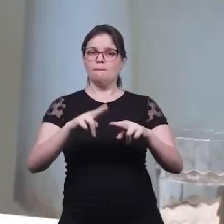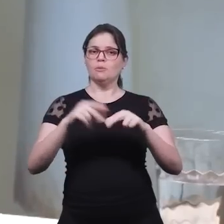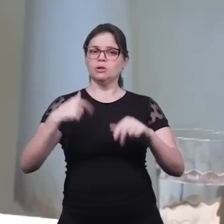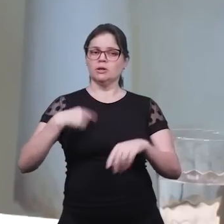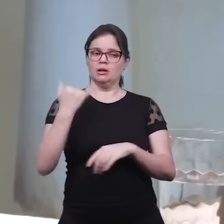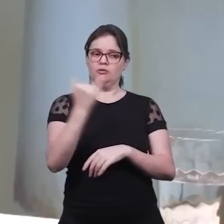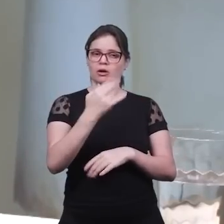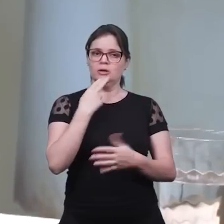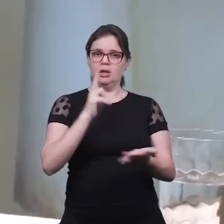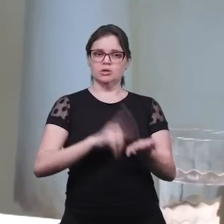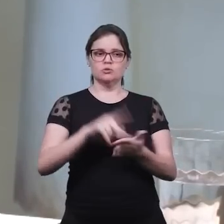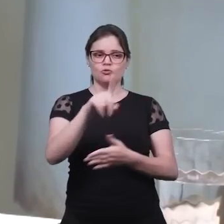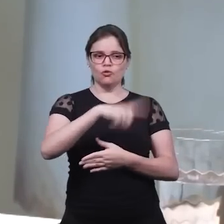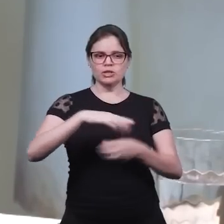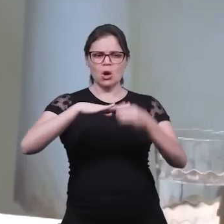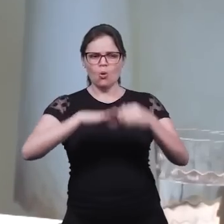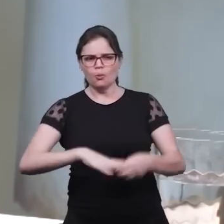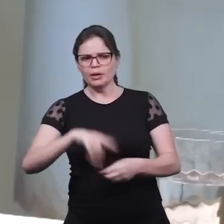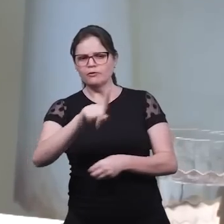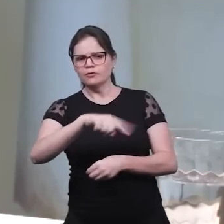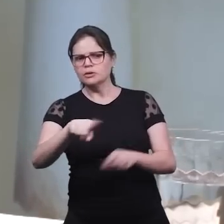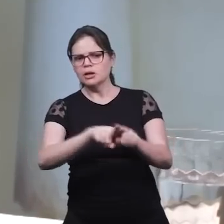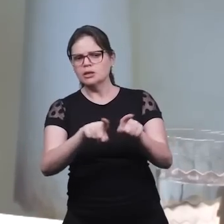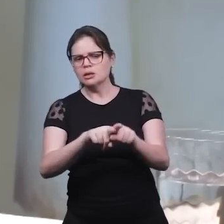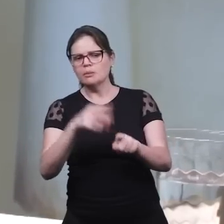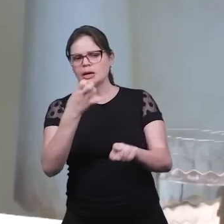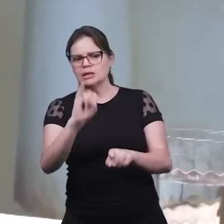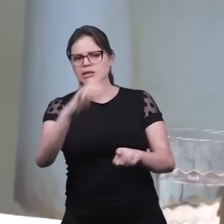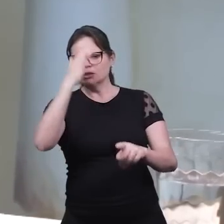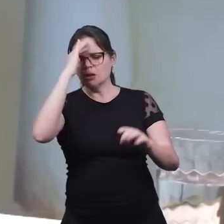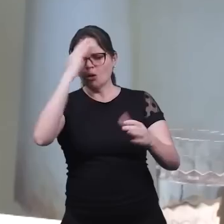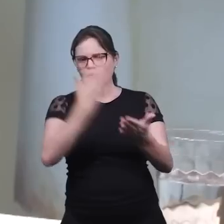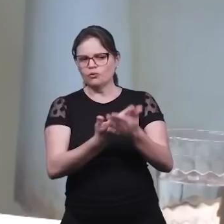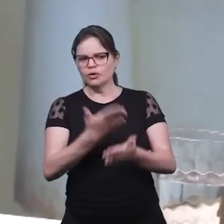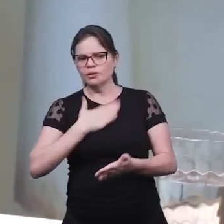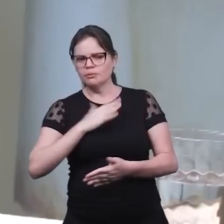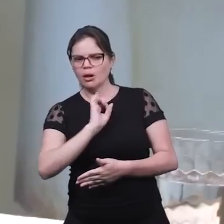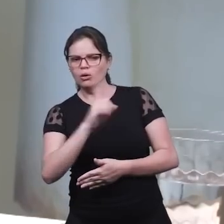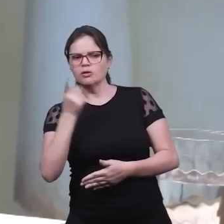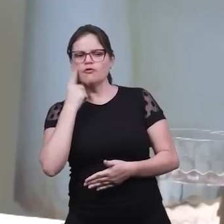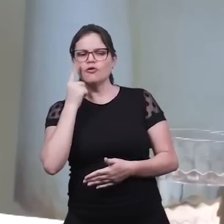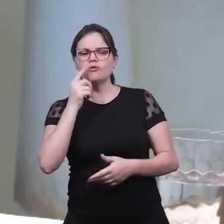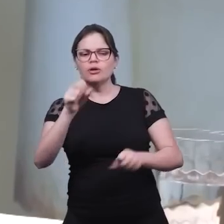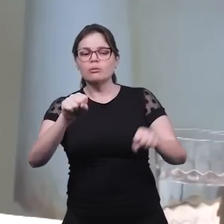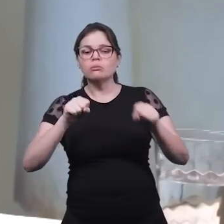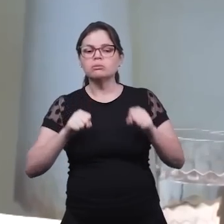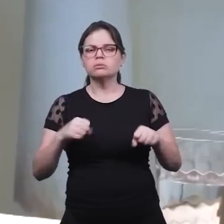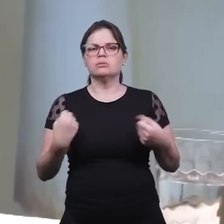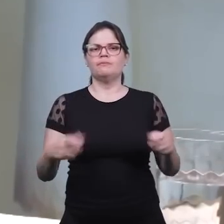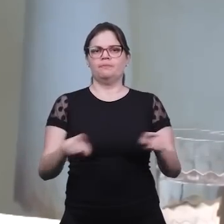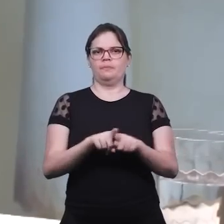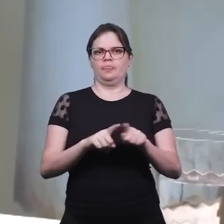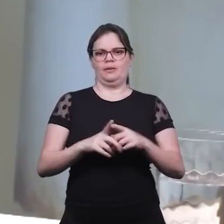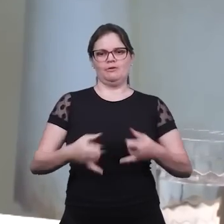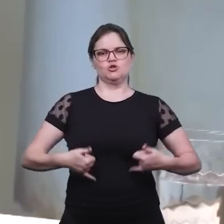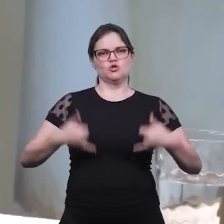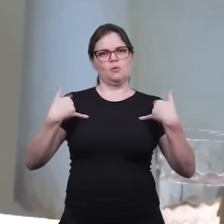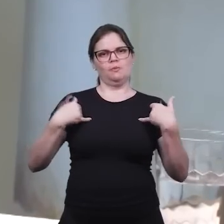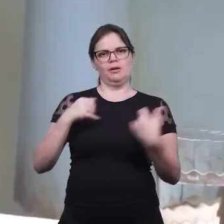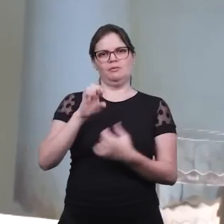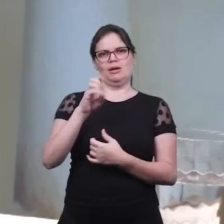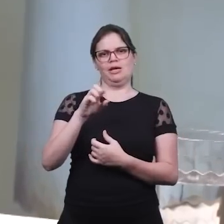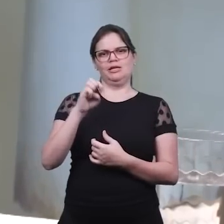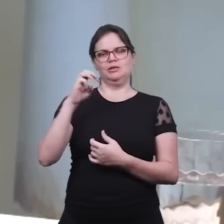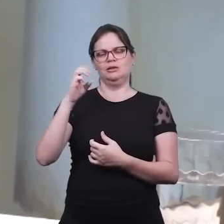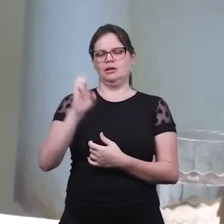tentar, para saber se eles confiavam no Senhor ou não, certo? O outro ponto que eu queria lembrar, que nós comentamos, a soberba de Edom.